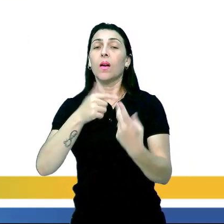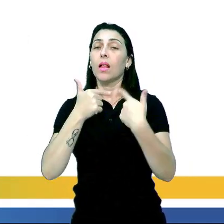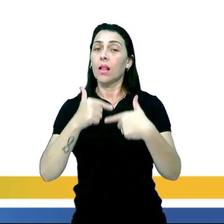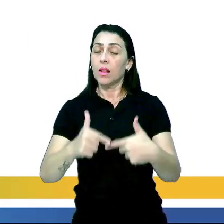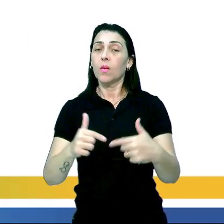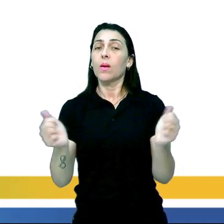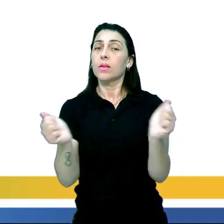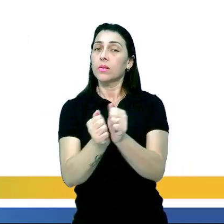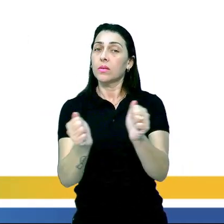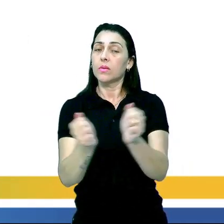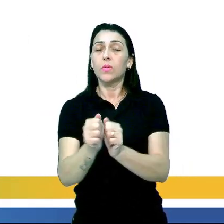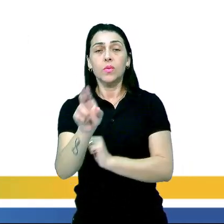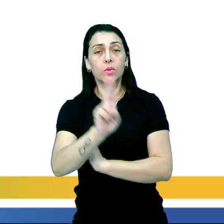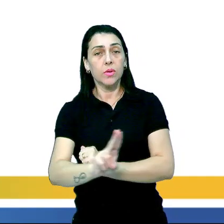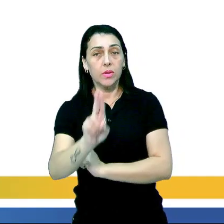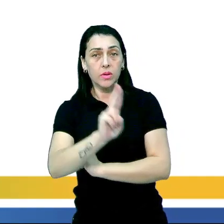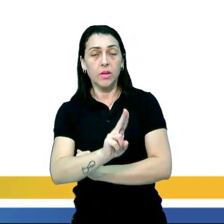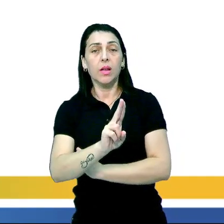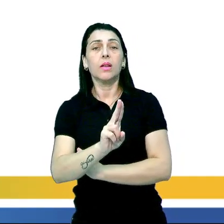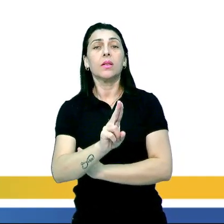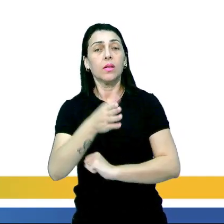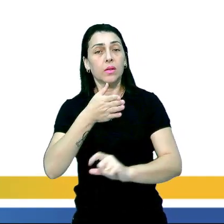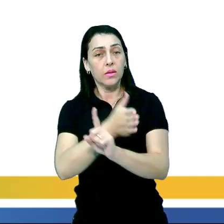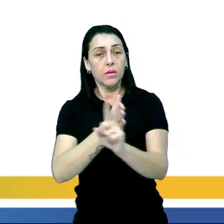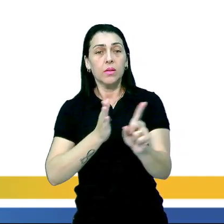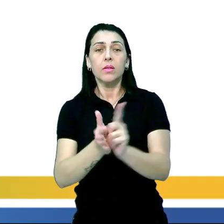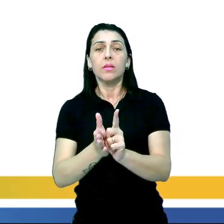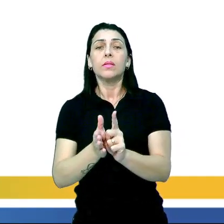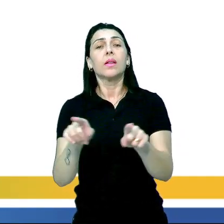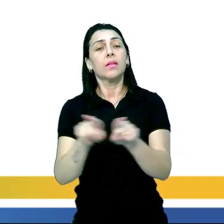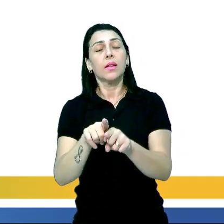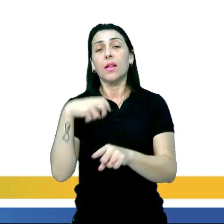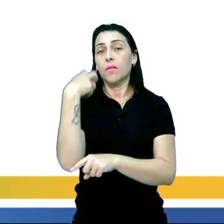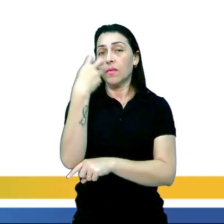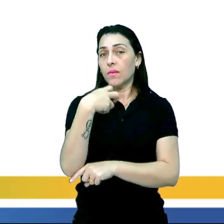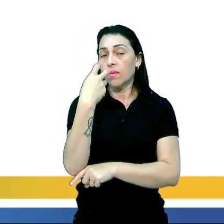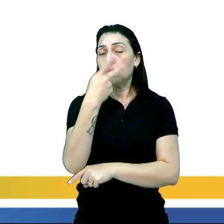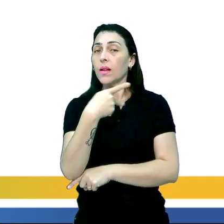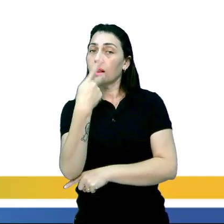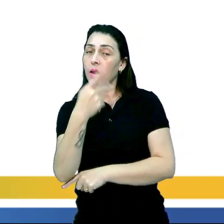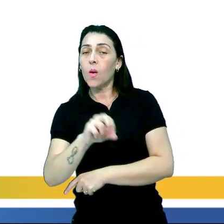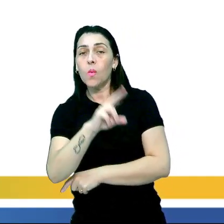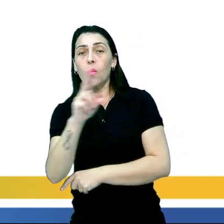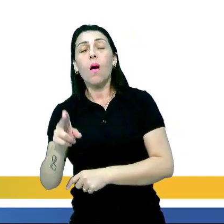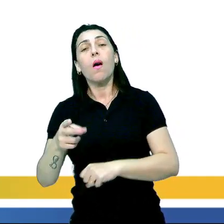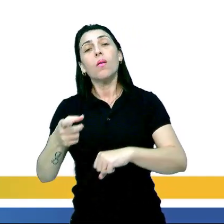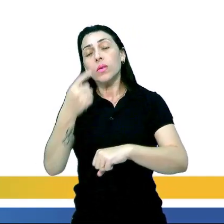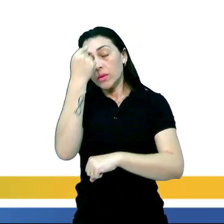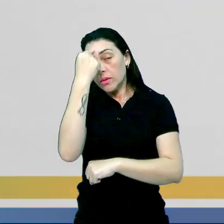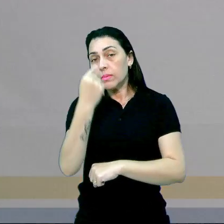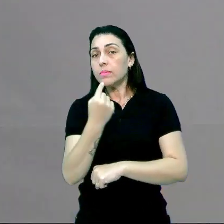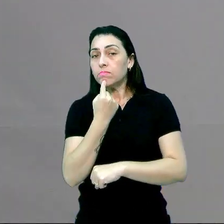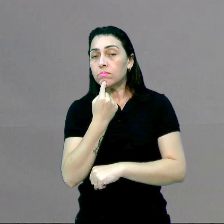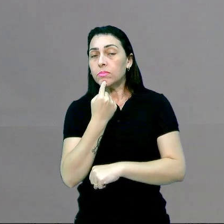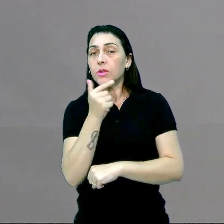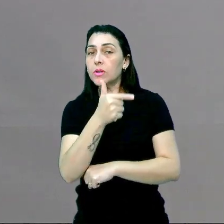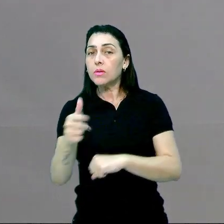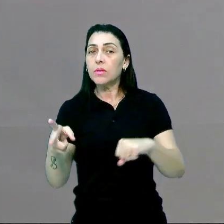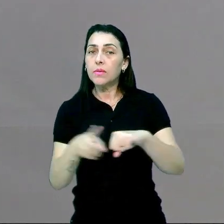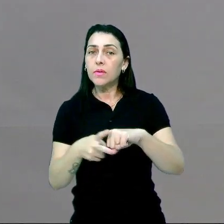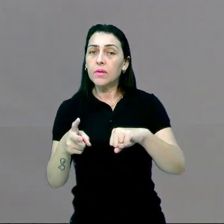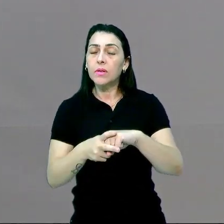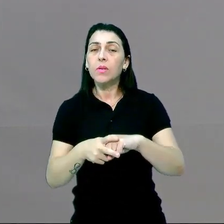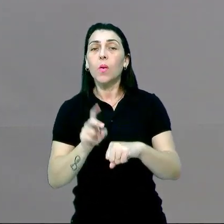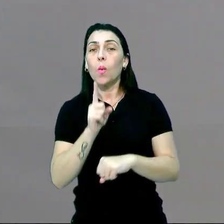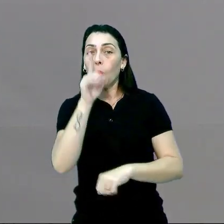linguagem mista, ela utiliza as duas modalidades de linguagem, tanto a linguagem verbal como a linguagem não verbal. Tomem